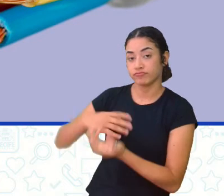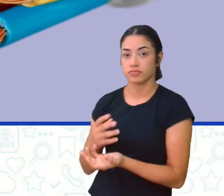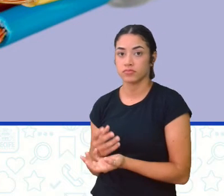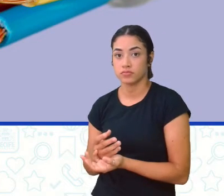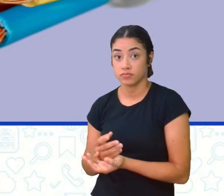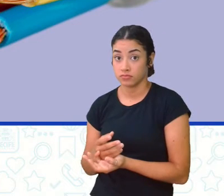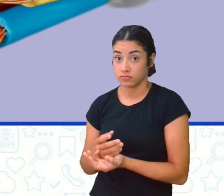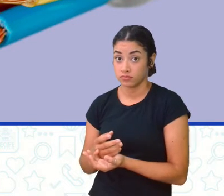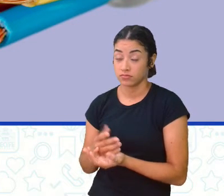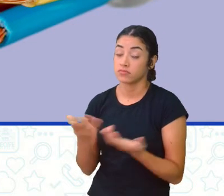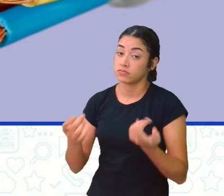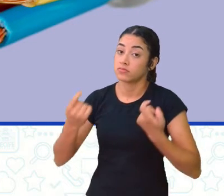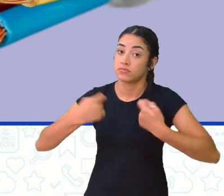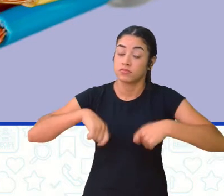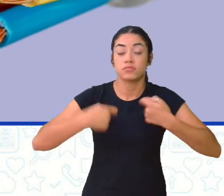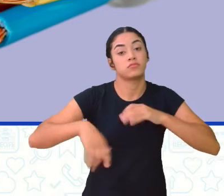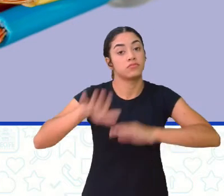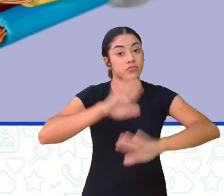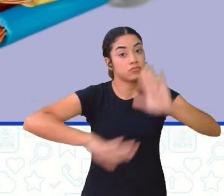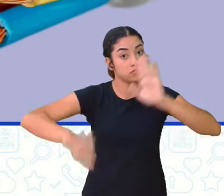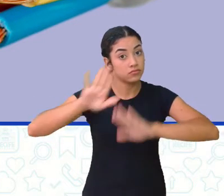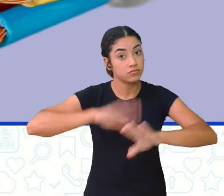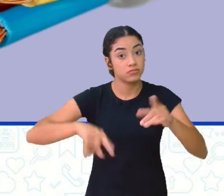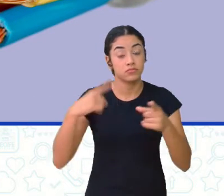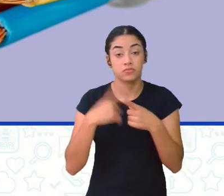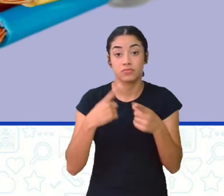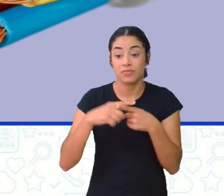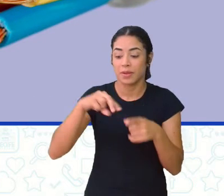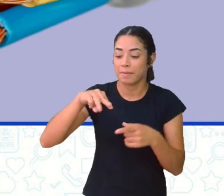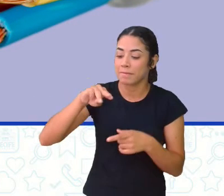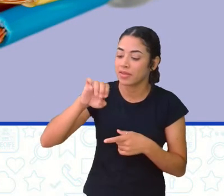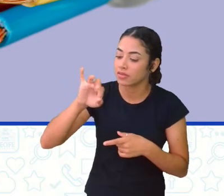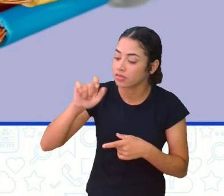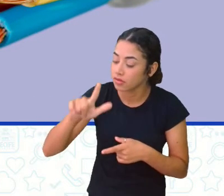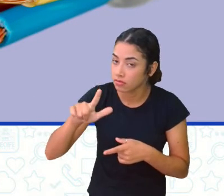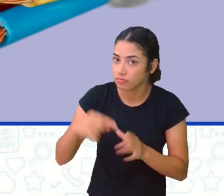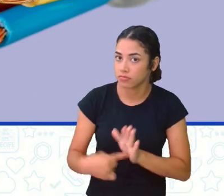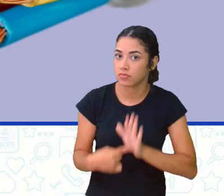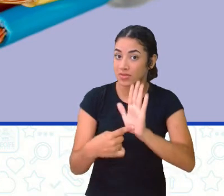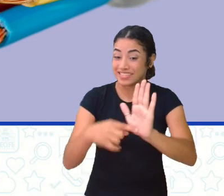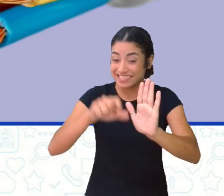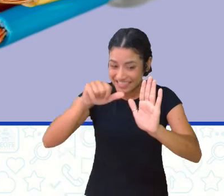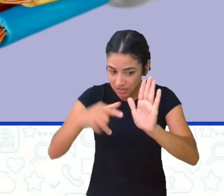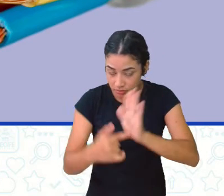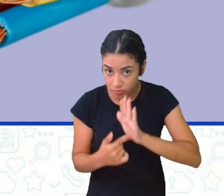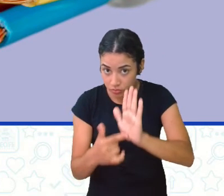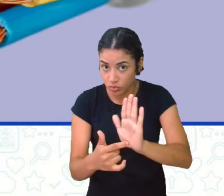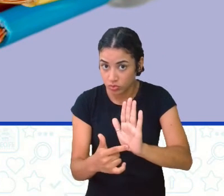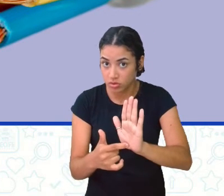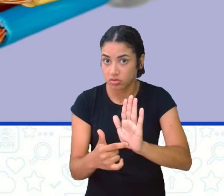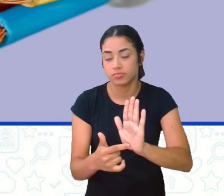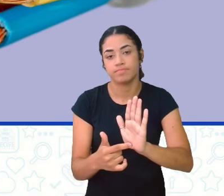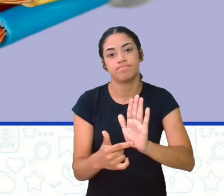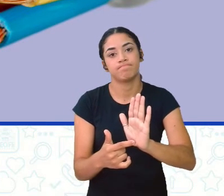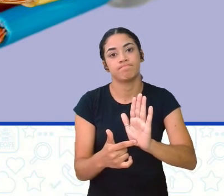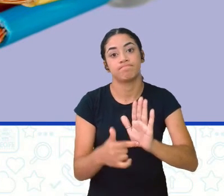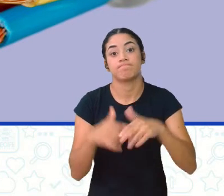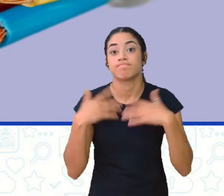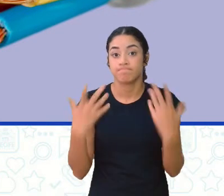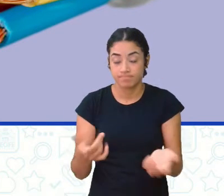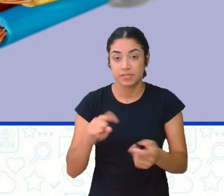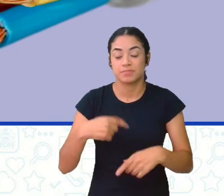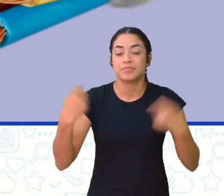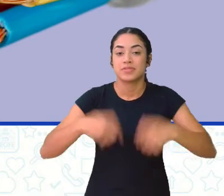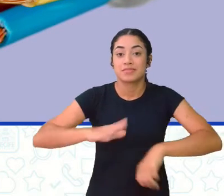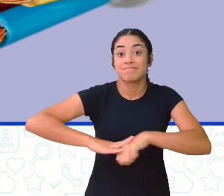a gente tem que ter cuidado, porque esse metal ele vai poder estar exposto. E se ele estiver exposto, então a gente vai ter que ter